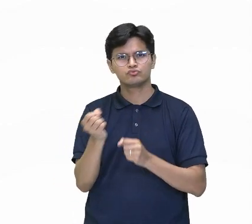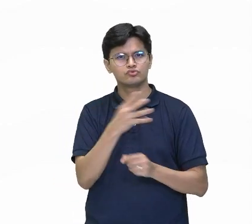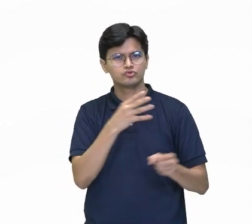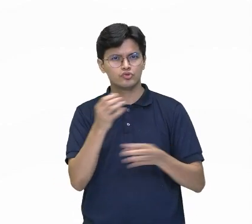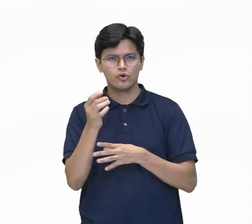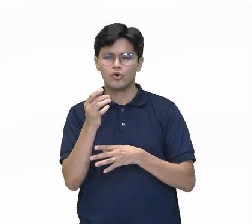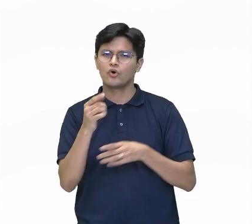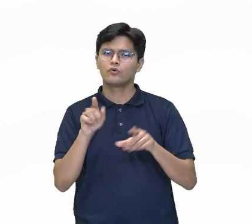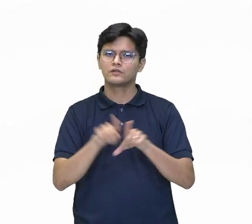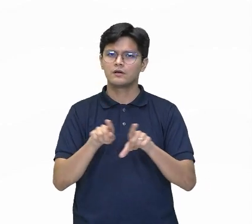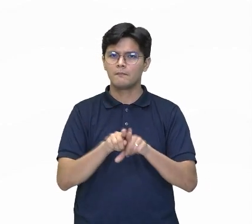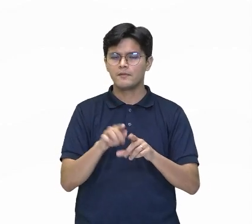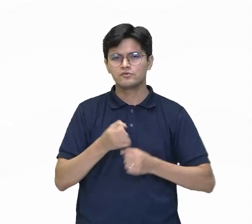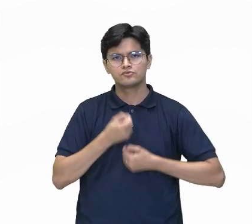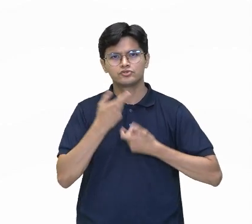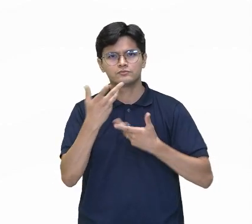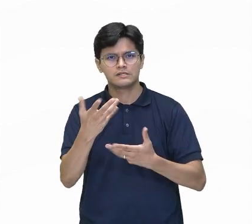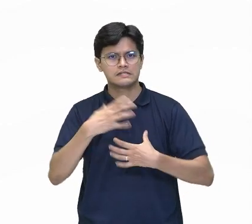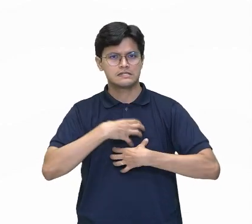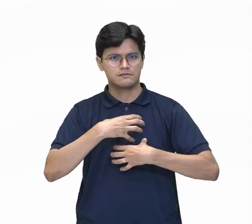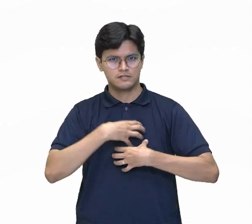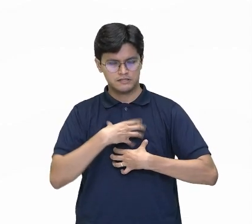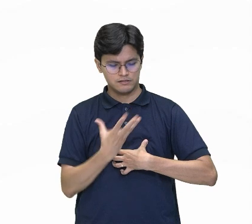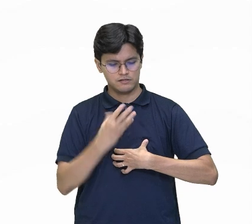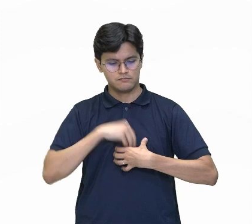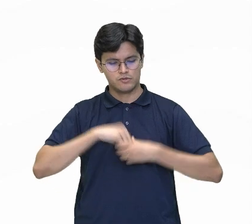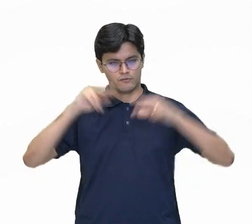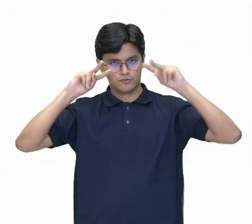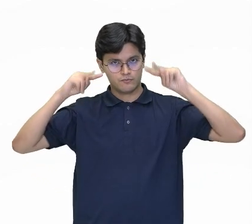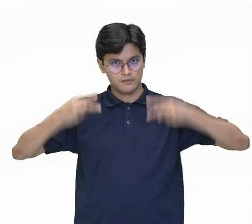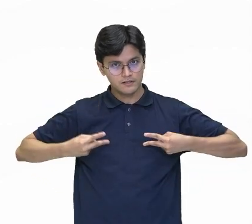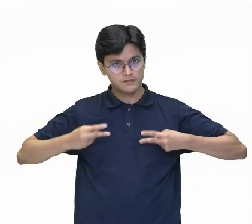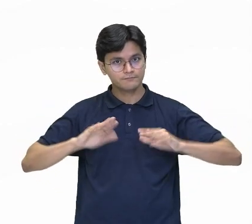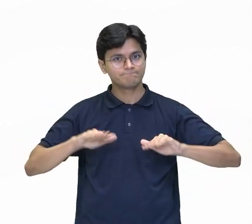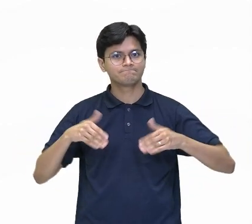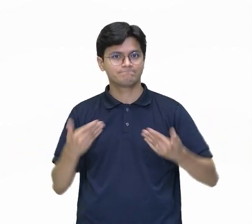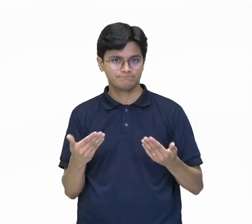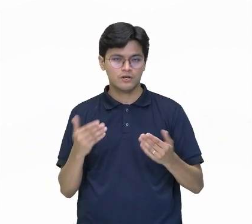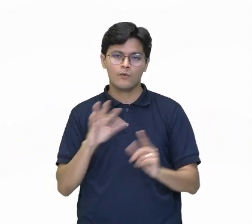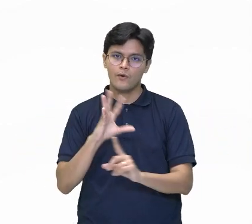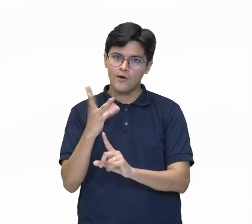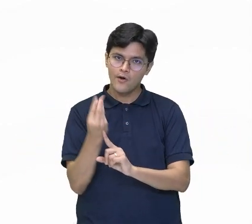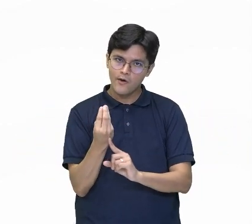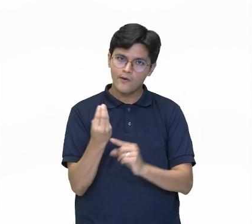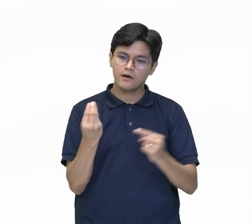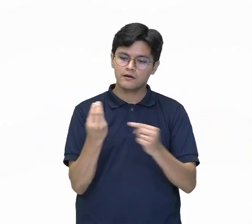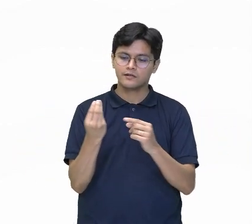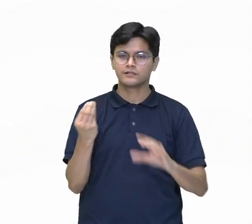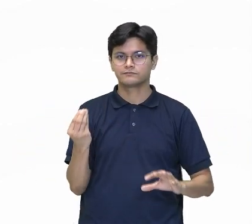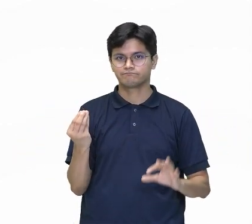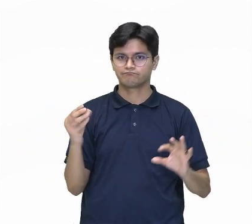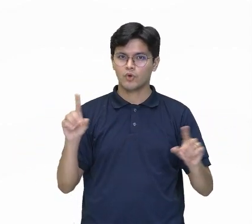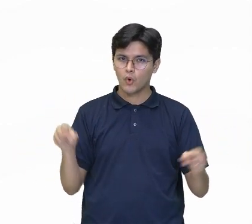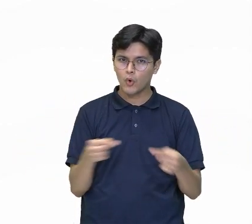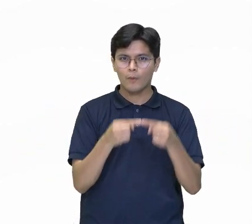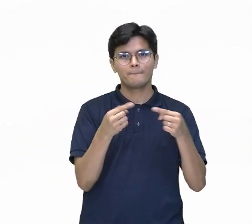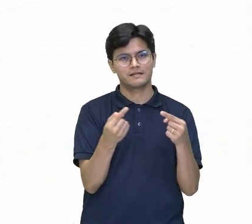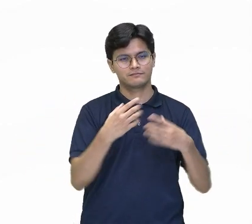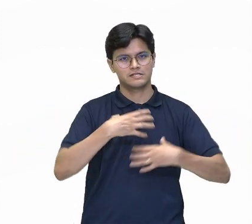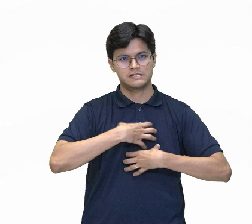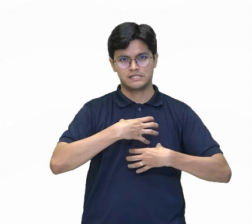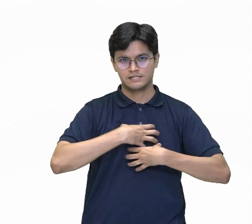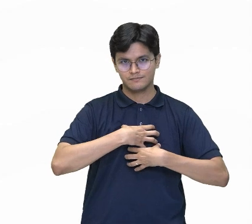a sensibilidade humana. Então, a arte, ela tem muito a ver com a questão da sensibilidade,